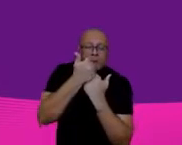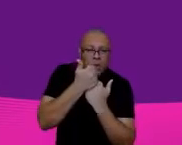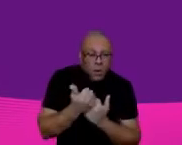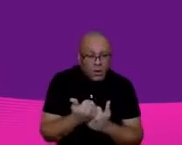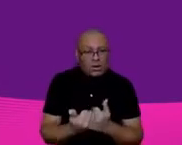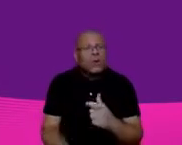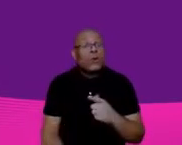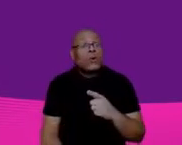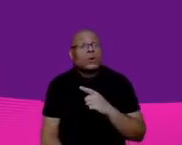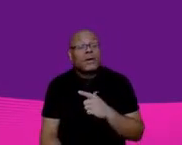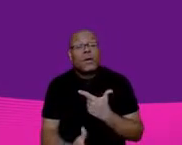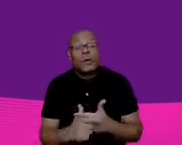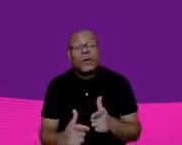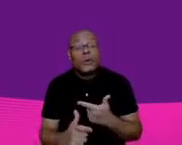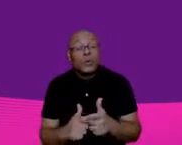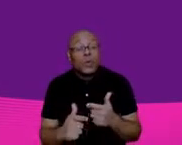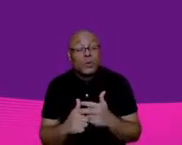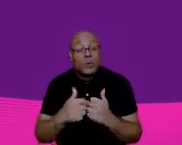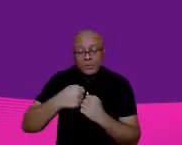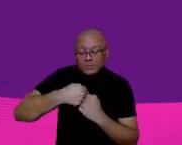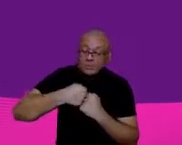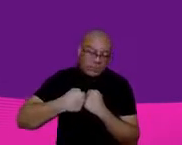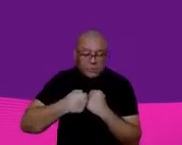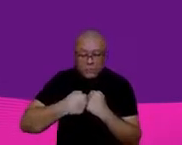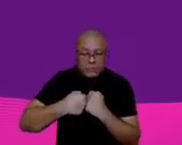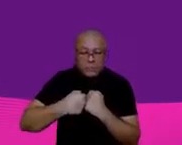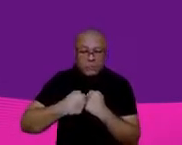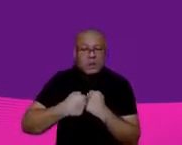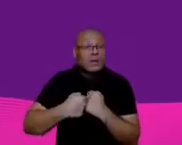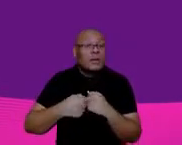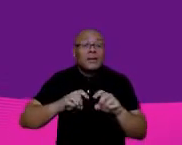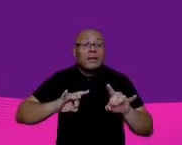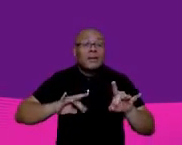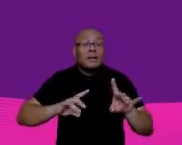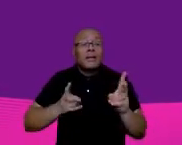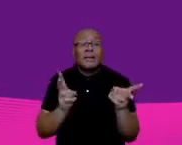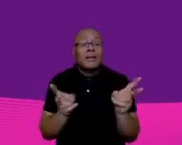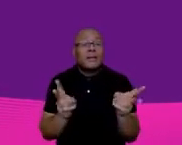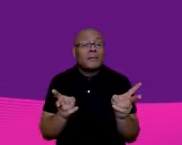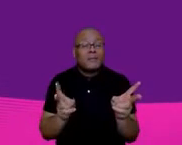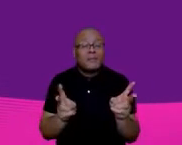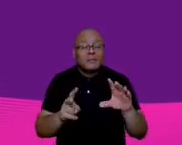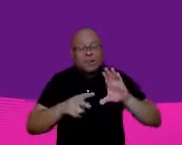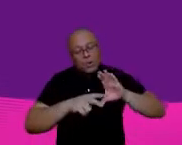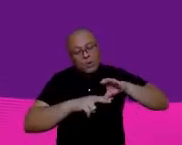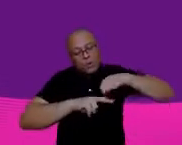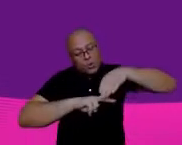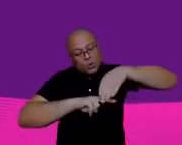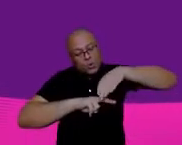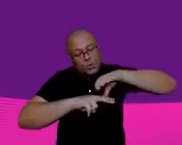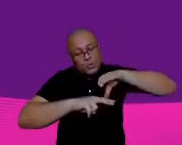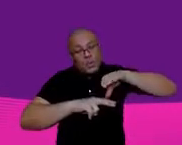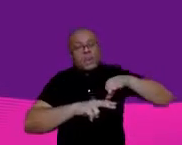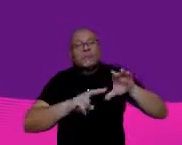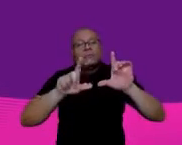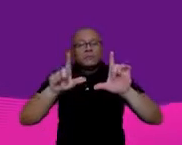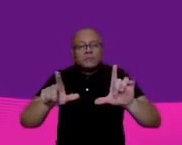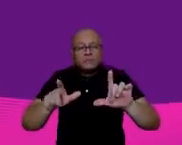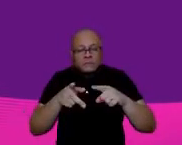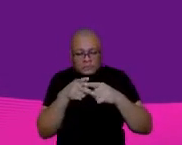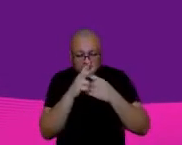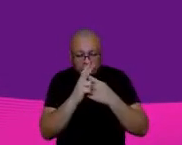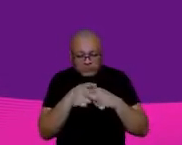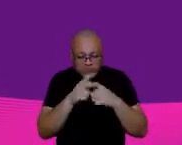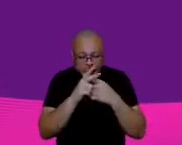de desalinhamento. E a técnica é a mesma. Tomografia, fazemos a análise com implante,